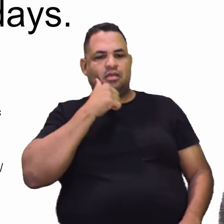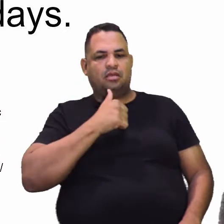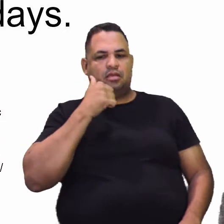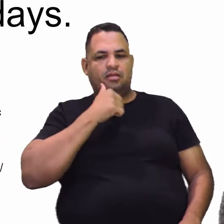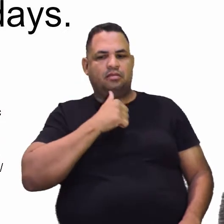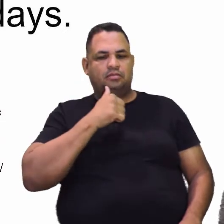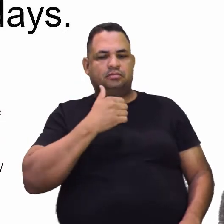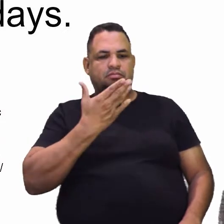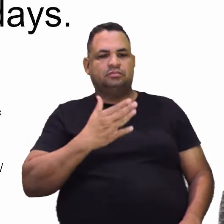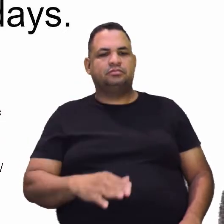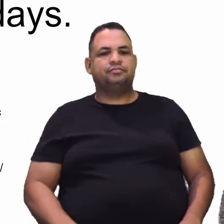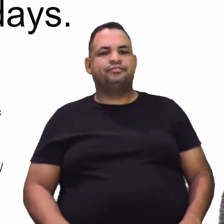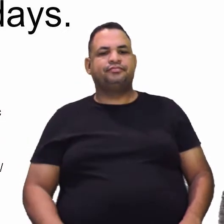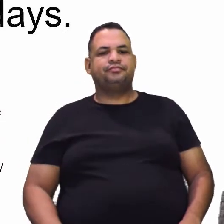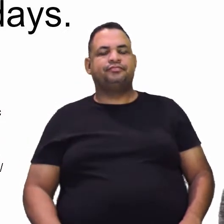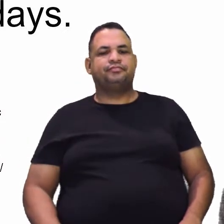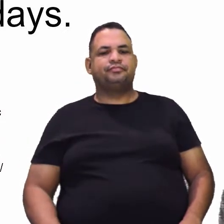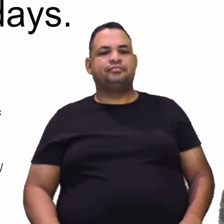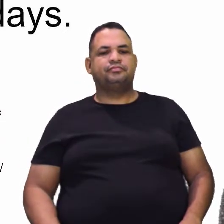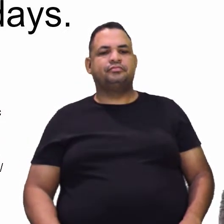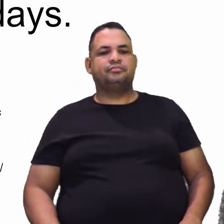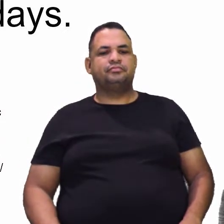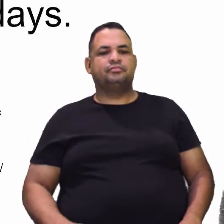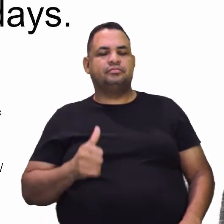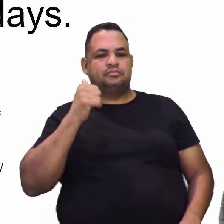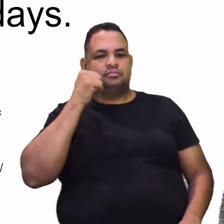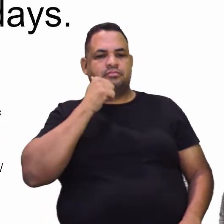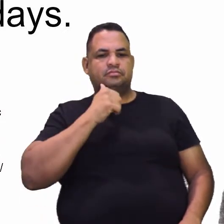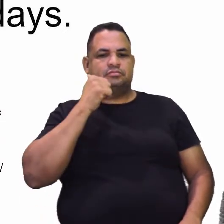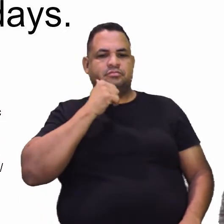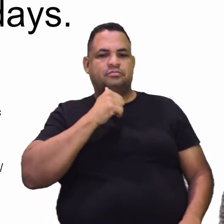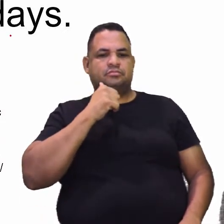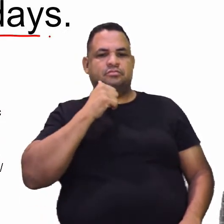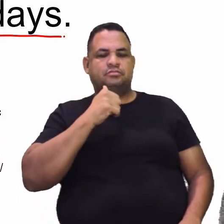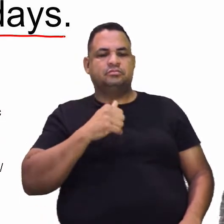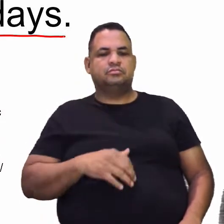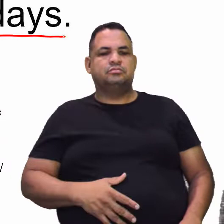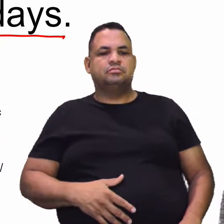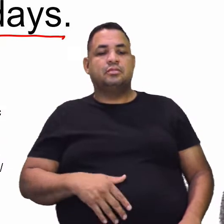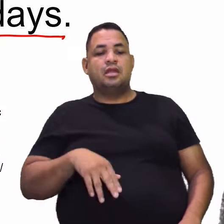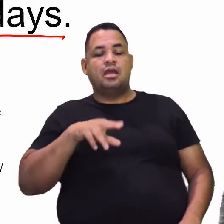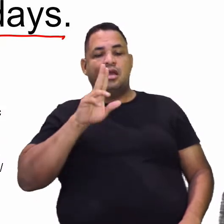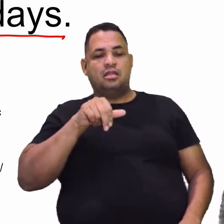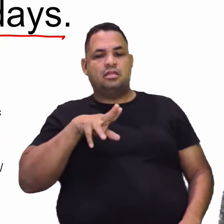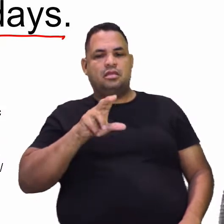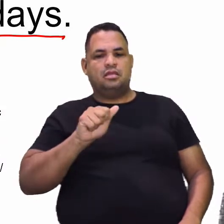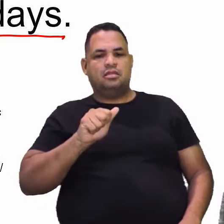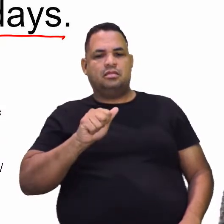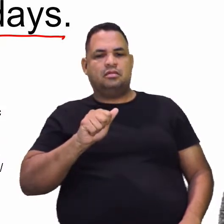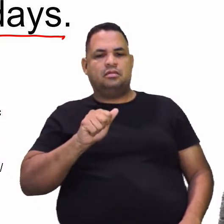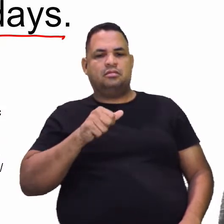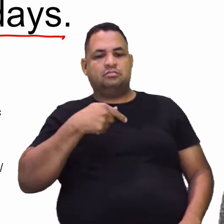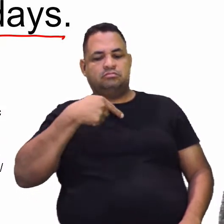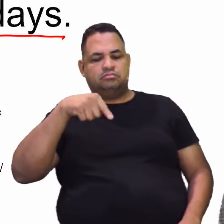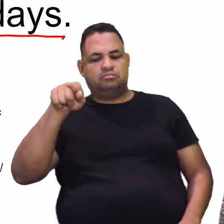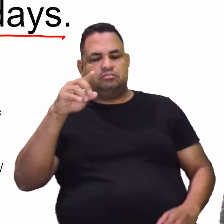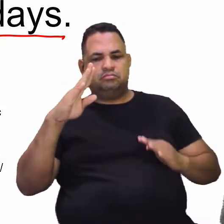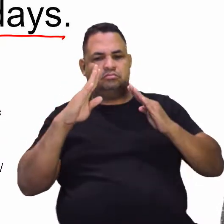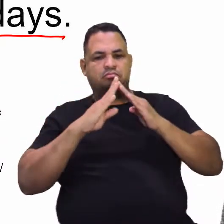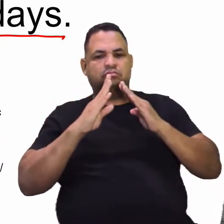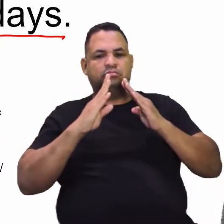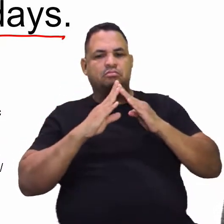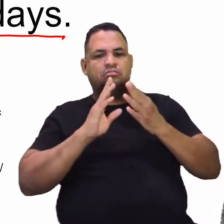ela, certo? É a mesma coisa que ela. Anna goes to school on weekdays. A Ana vai à